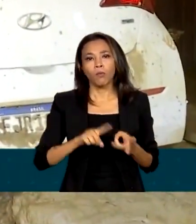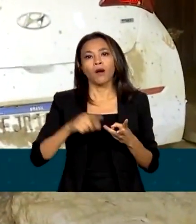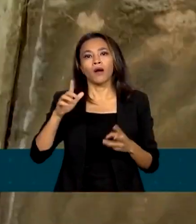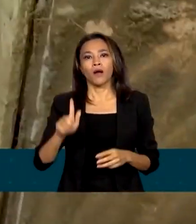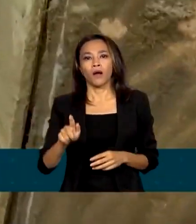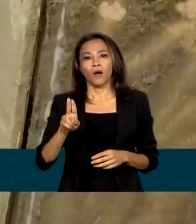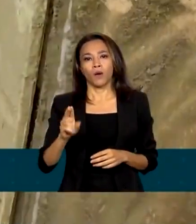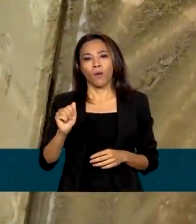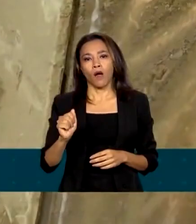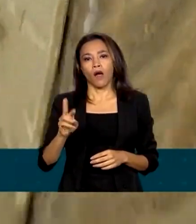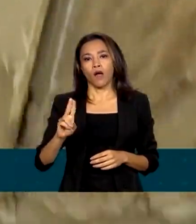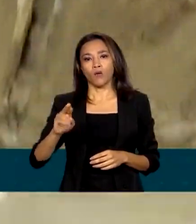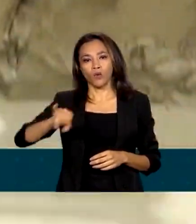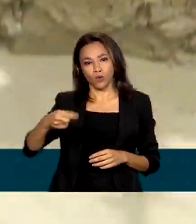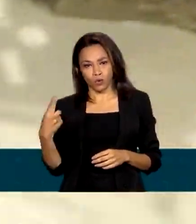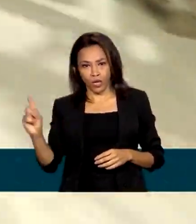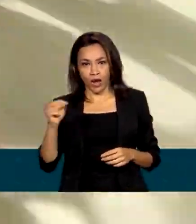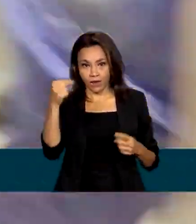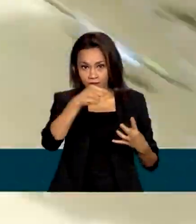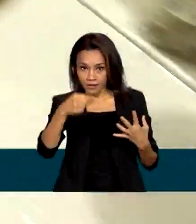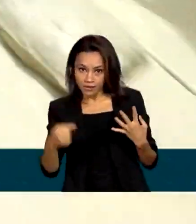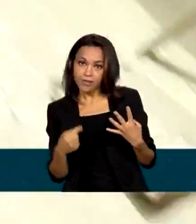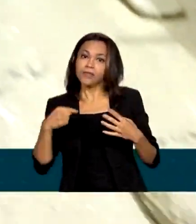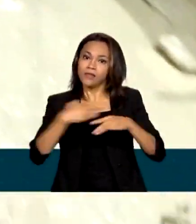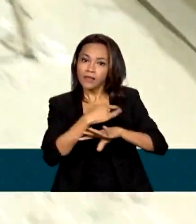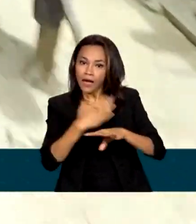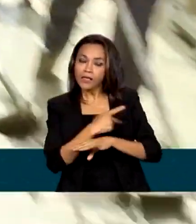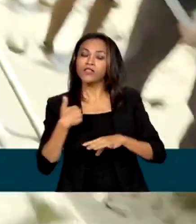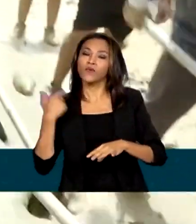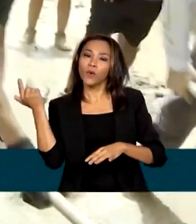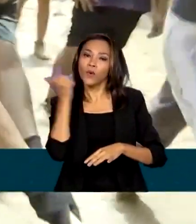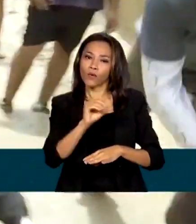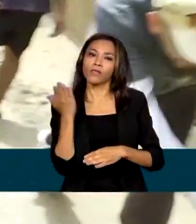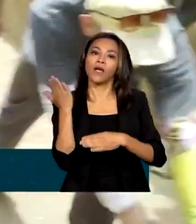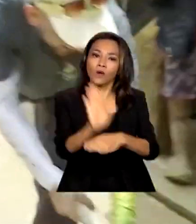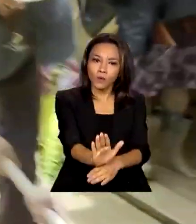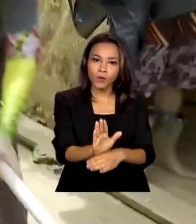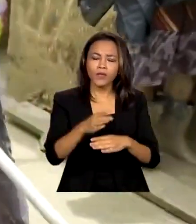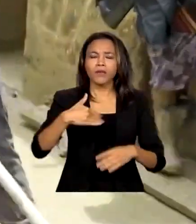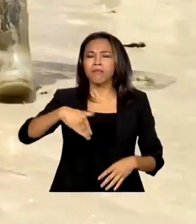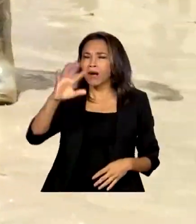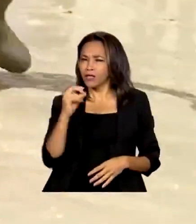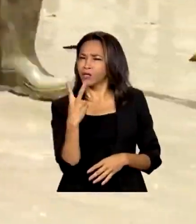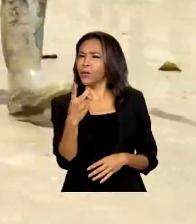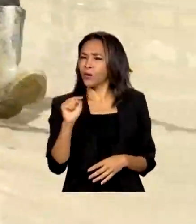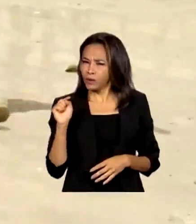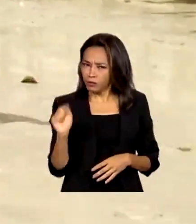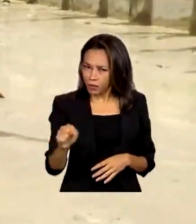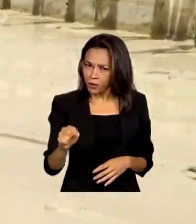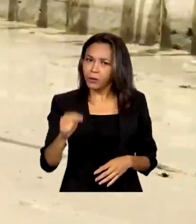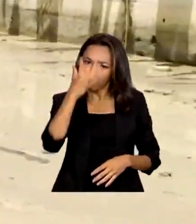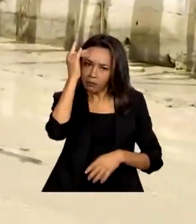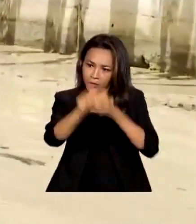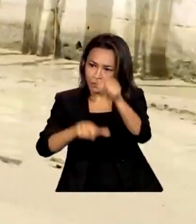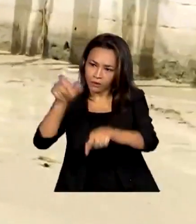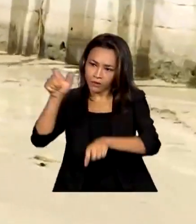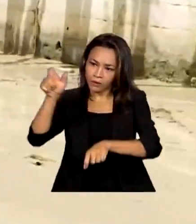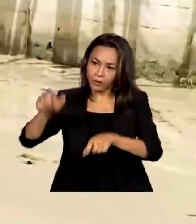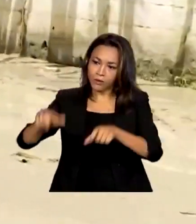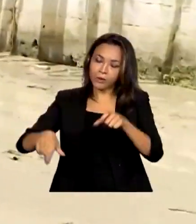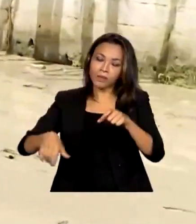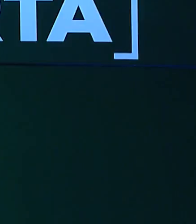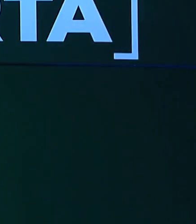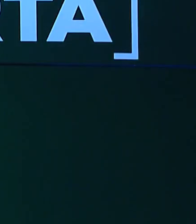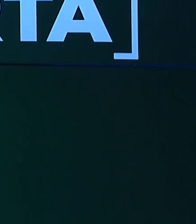Guarujá também foram contempladas. A expectativa é atender mais de 2 mil contribuintes, pessoa física, e de 5 mil